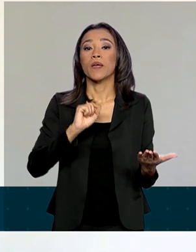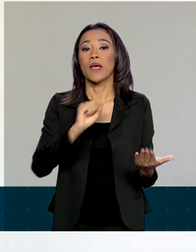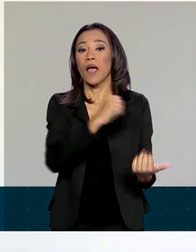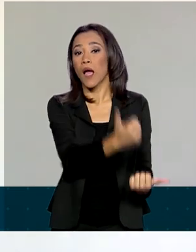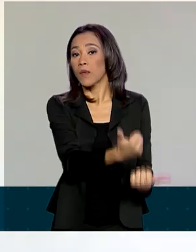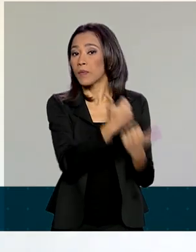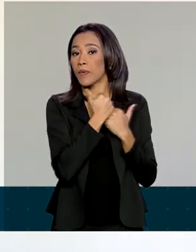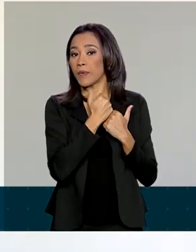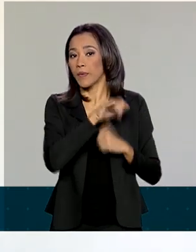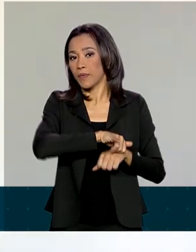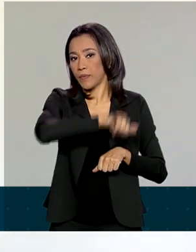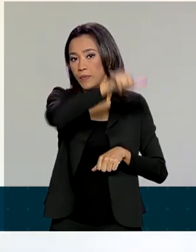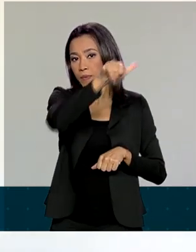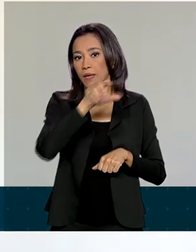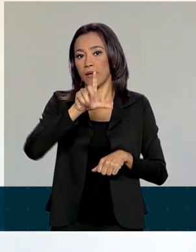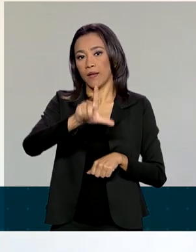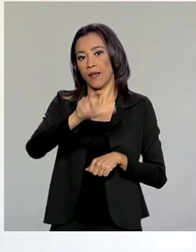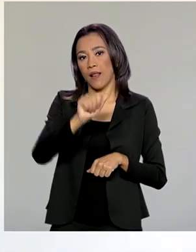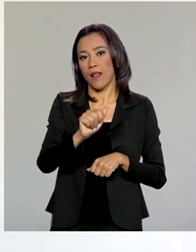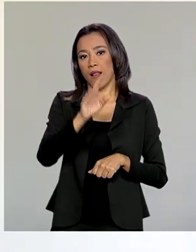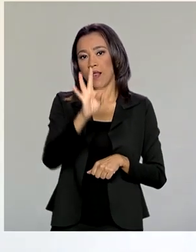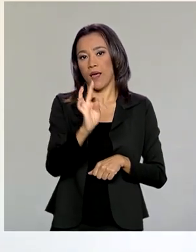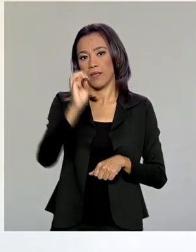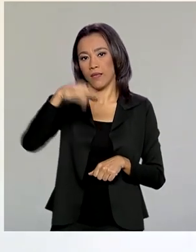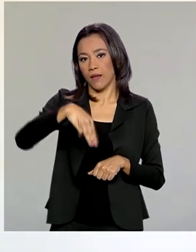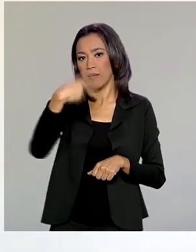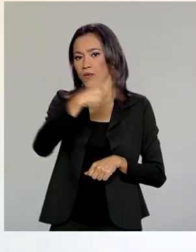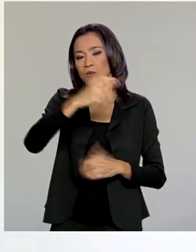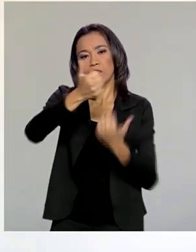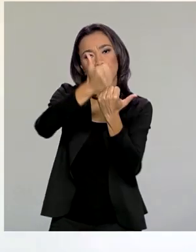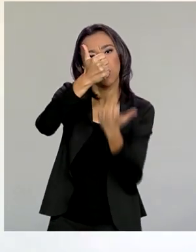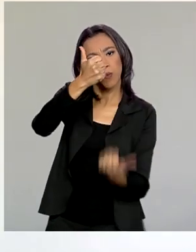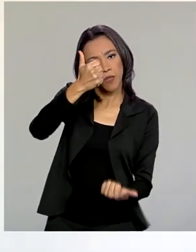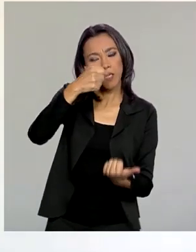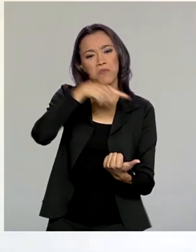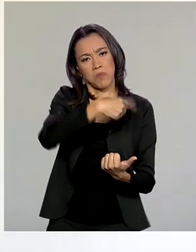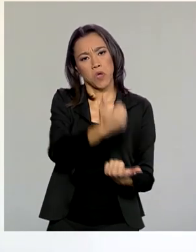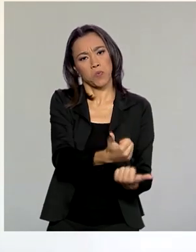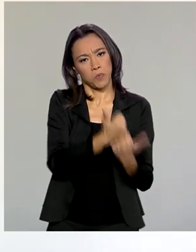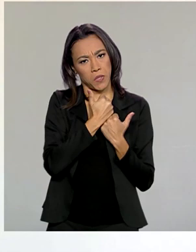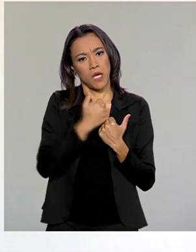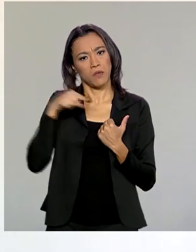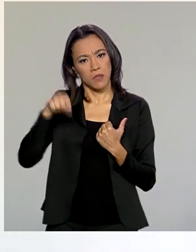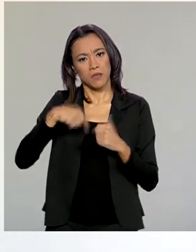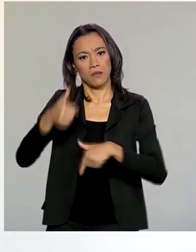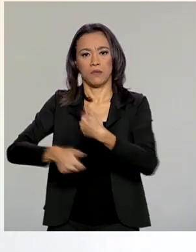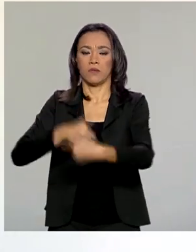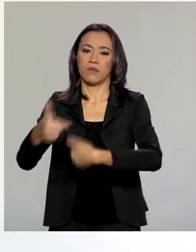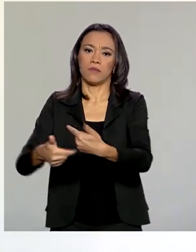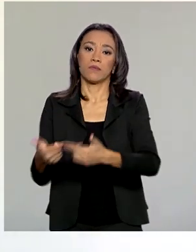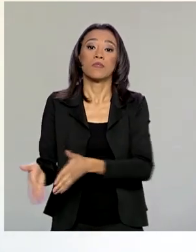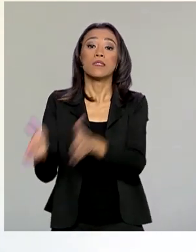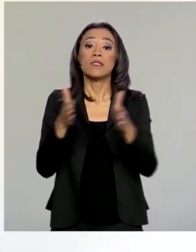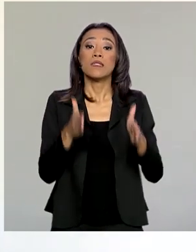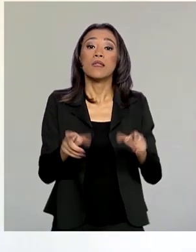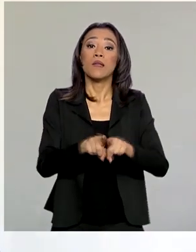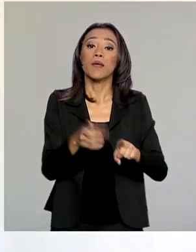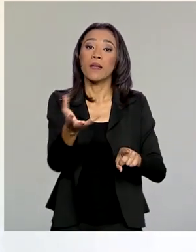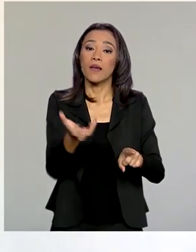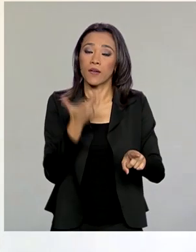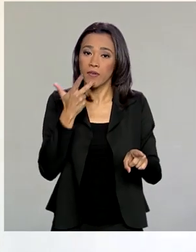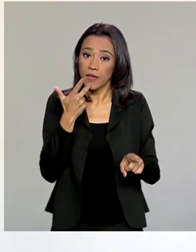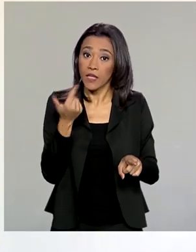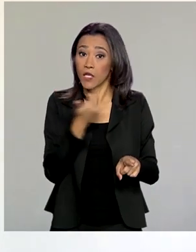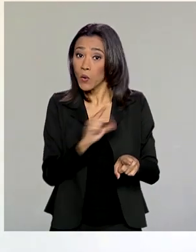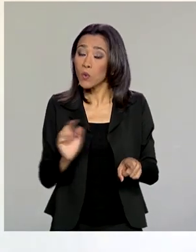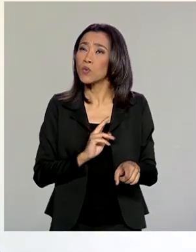empresa aérea Latam, a toda a sua diretoria que tem nos ajudado nessa missão. Quero também dizer que em outras